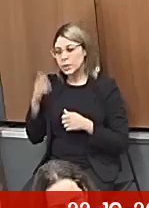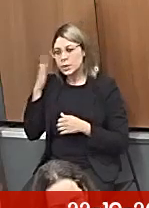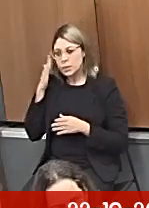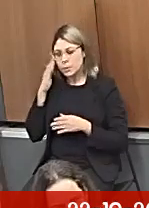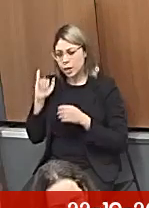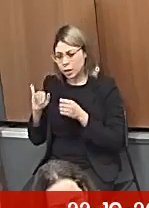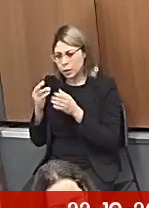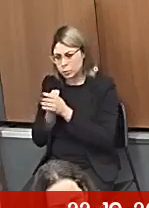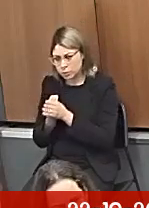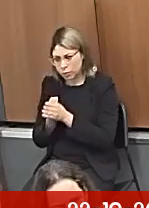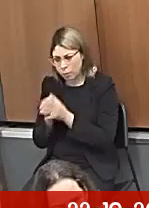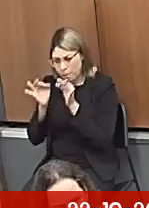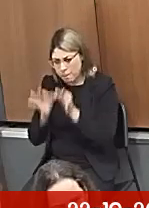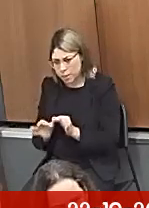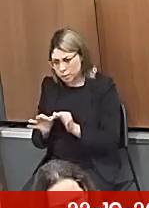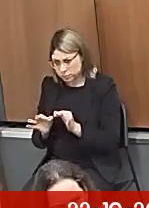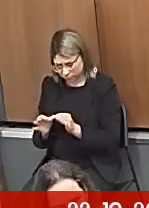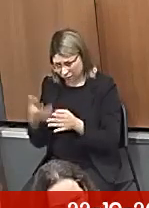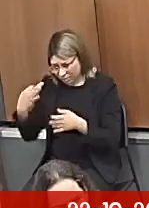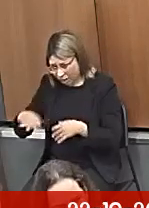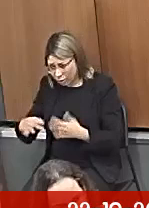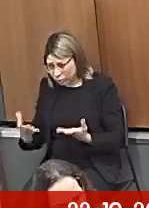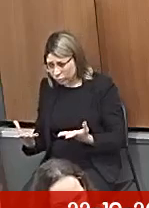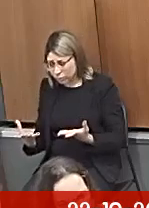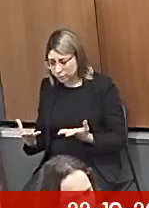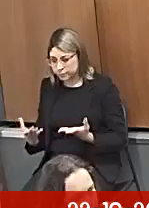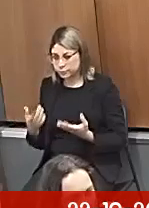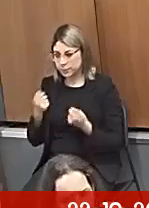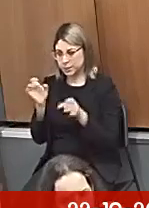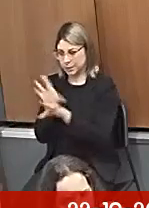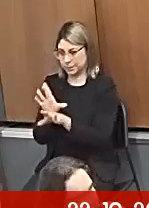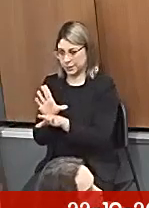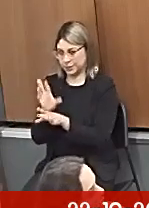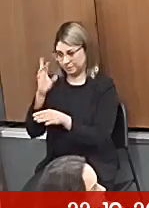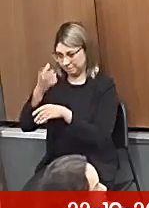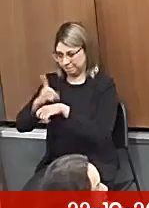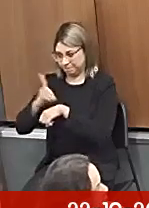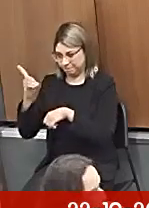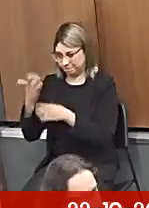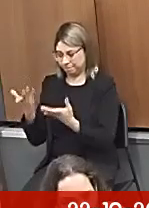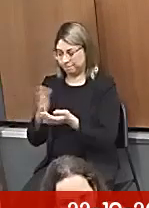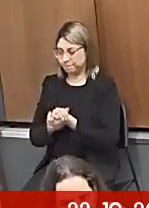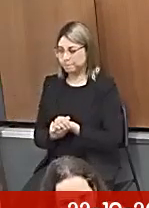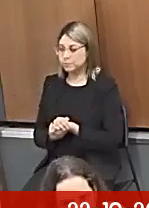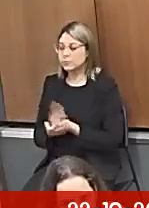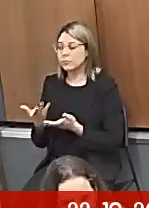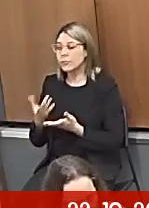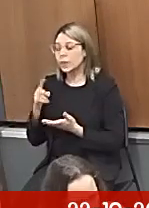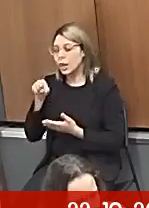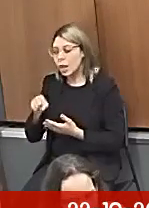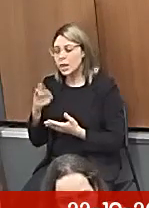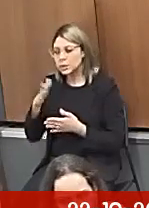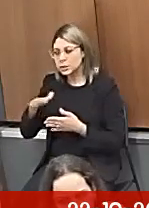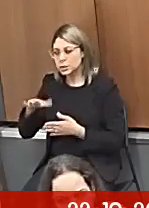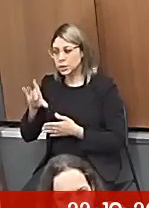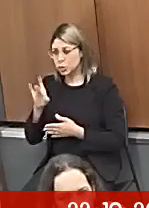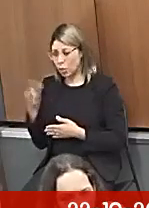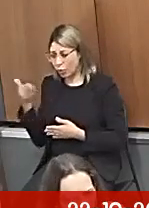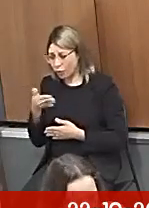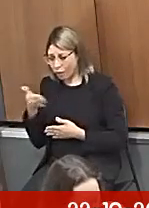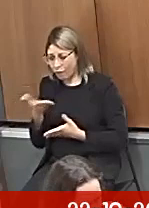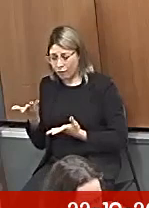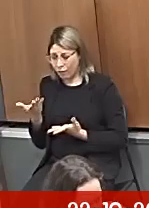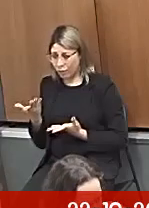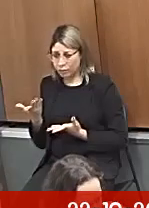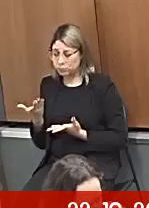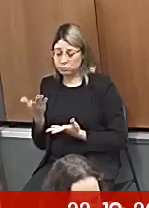inclusão ela vem sendo efetiva. Para concluir, doutor. Né, se essa criança não está apenas frequentando o mesmo